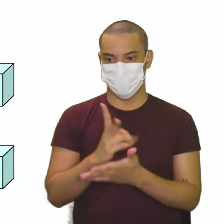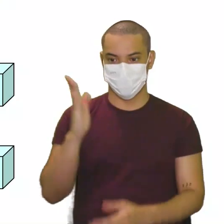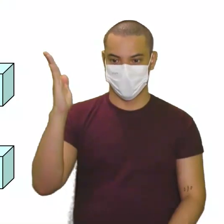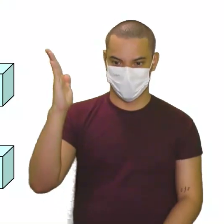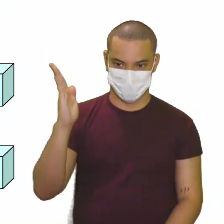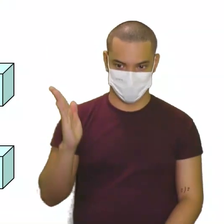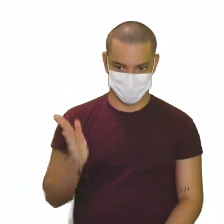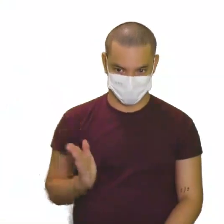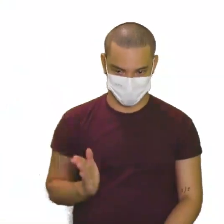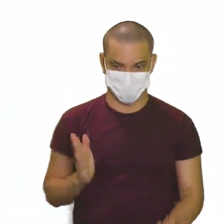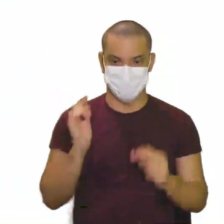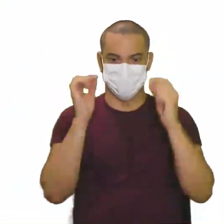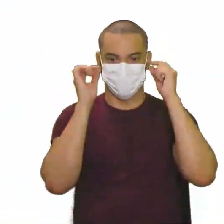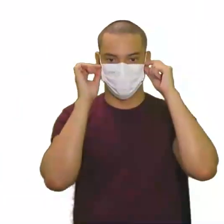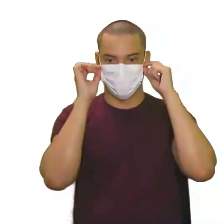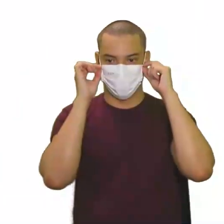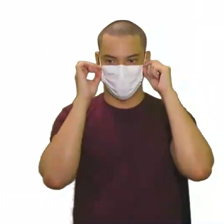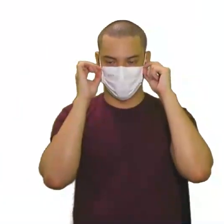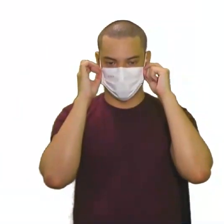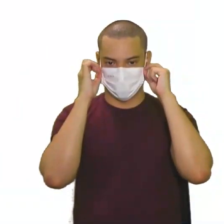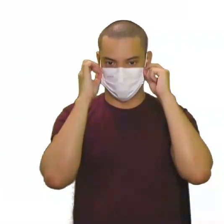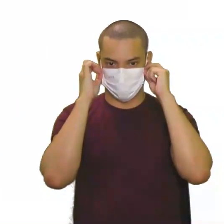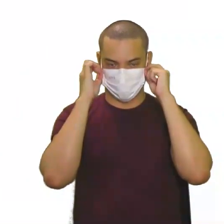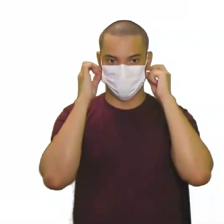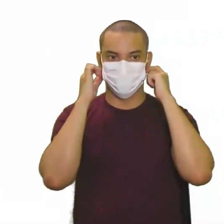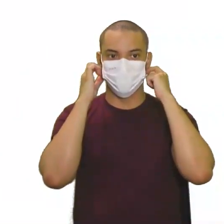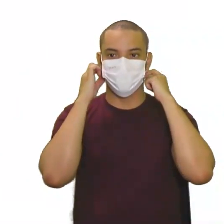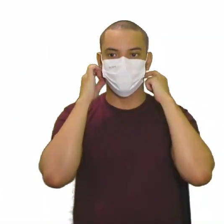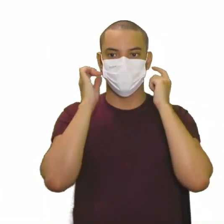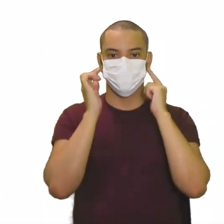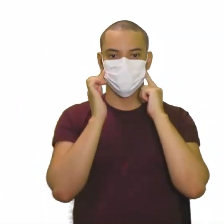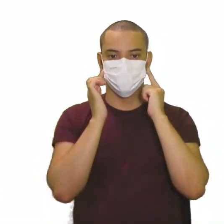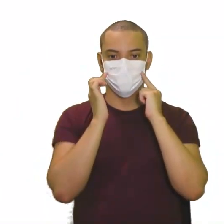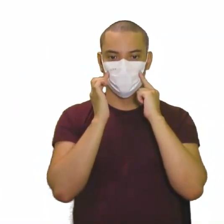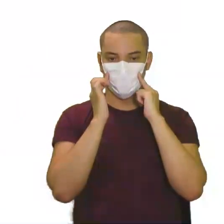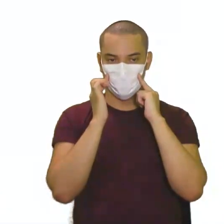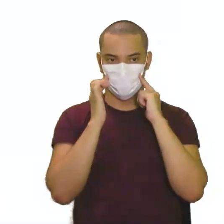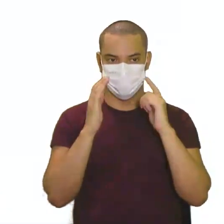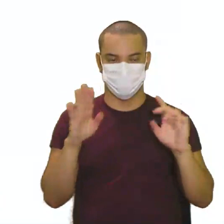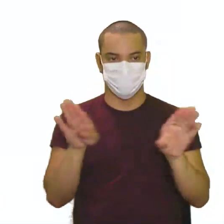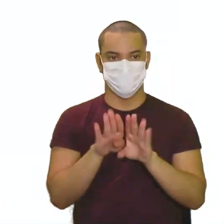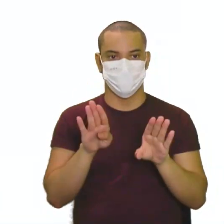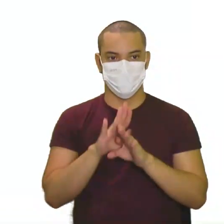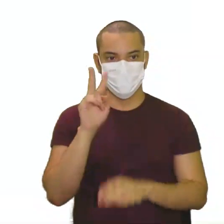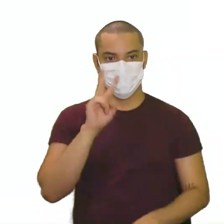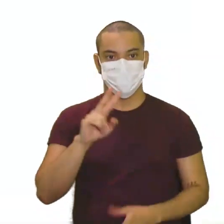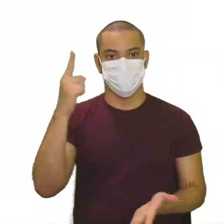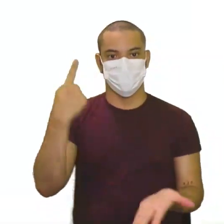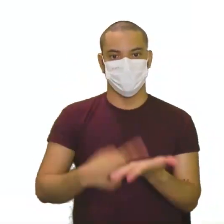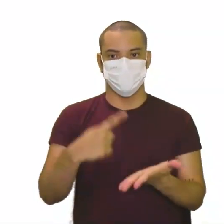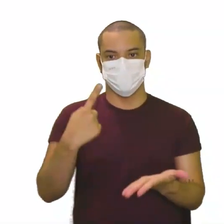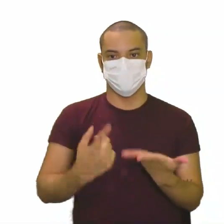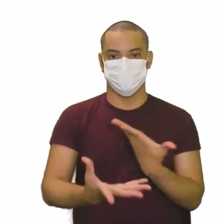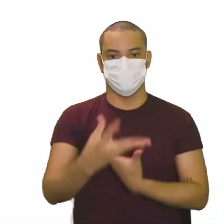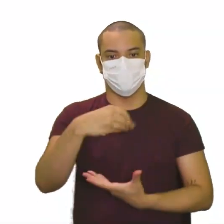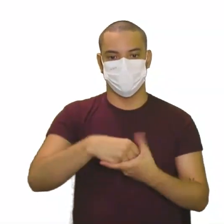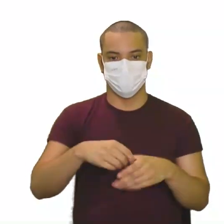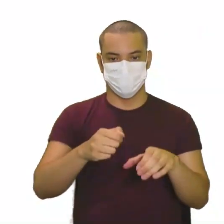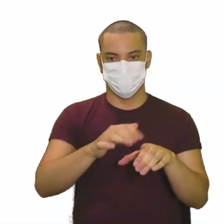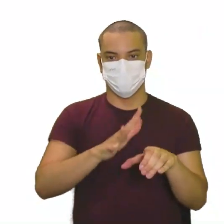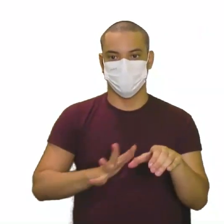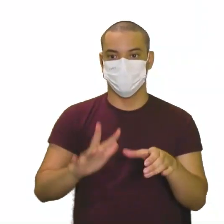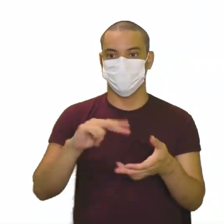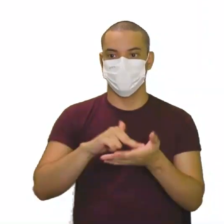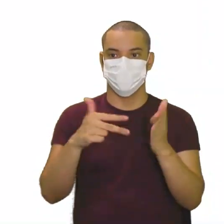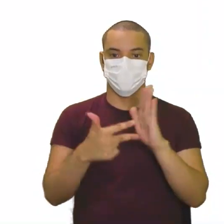e também nós vimos que por convenção ok a gente considera o que o campo exterior de um imã as linhas de